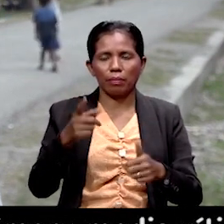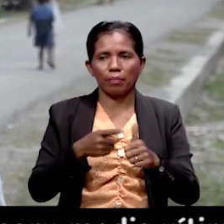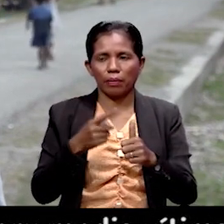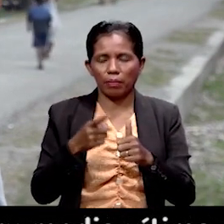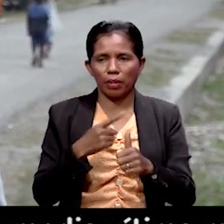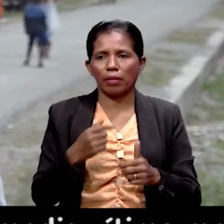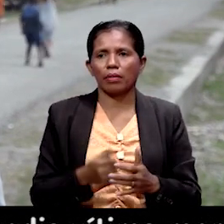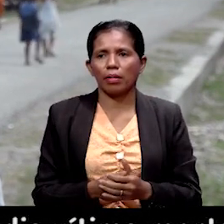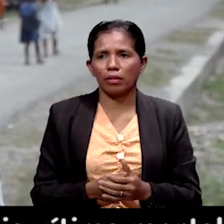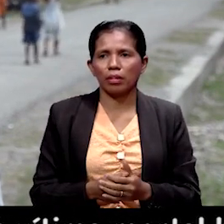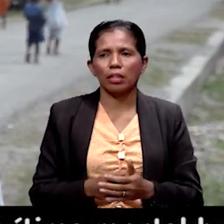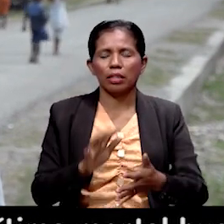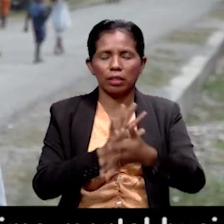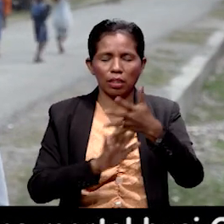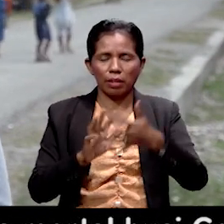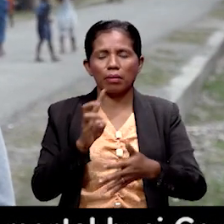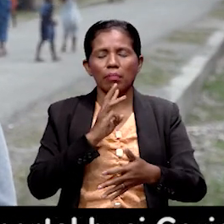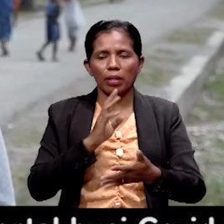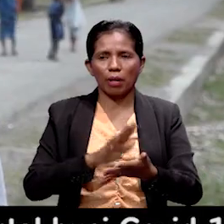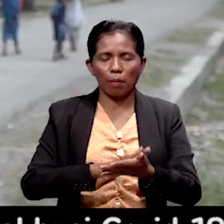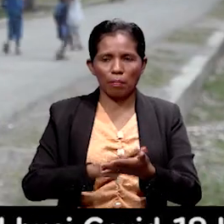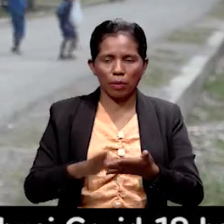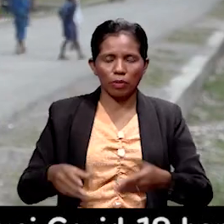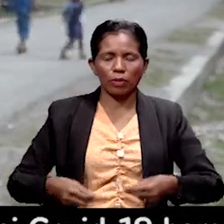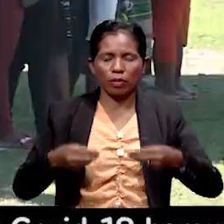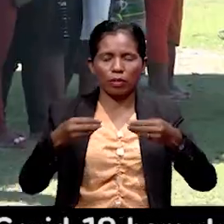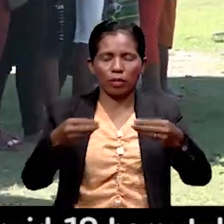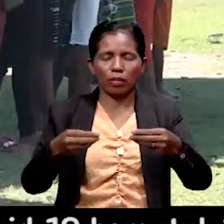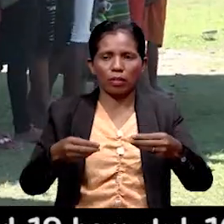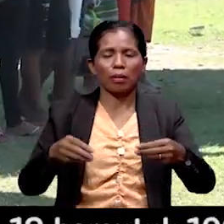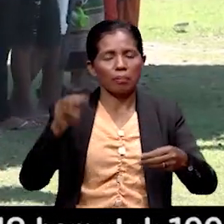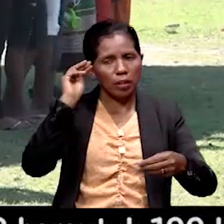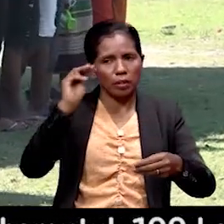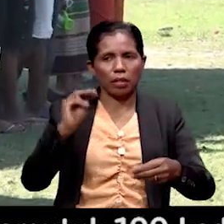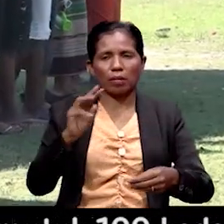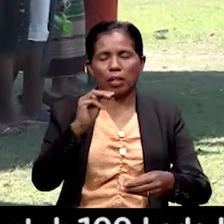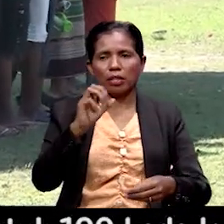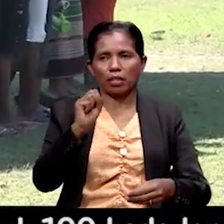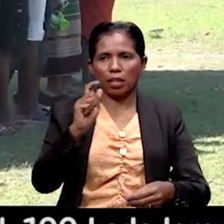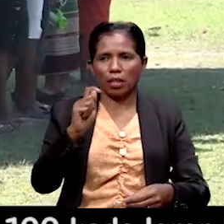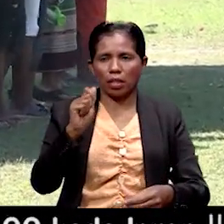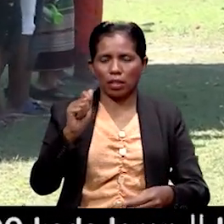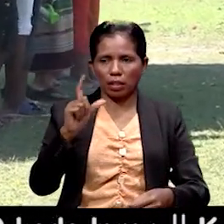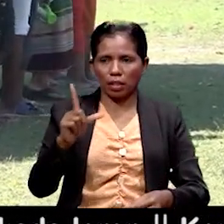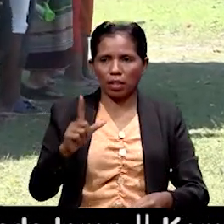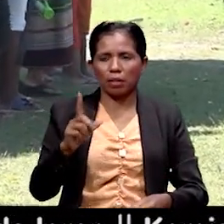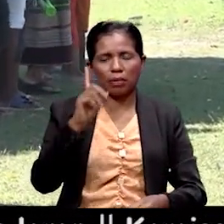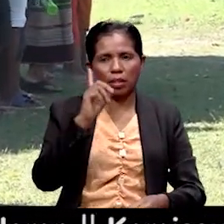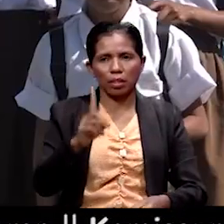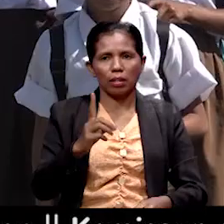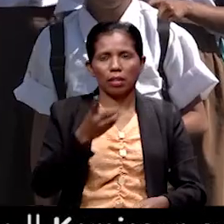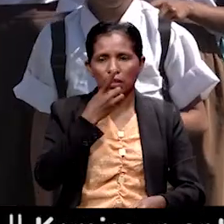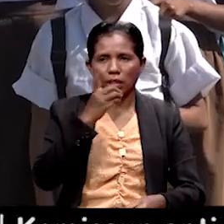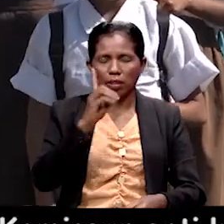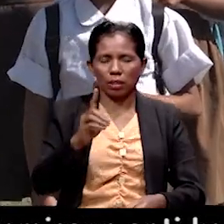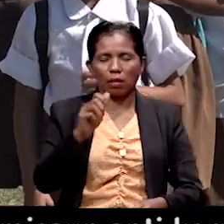que está inauguração bem mostrada, entrega vai a Ministério Estatal, mas mostra. E daí maca, está declaração